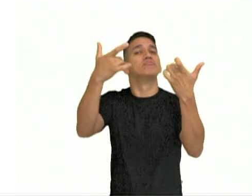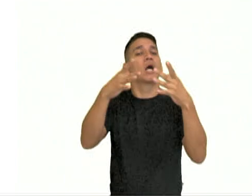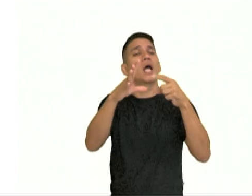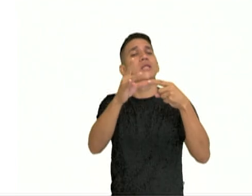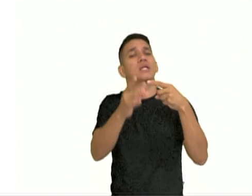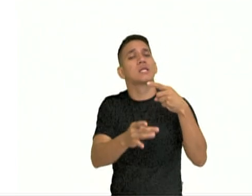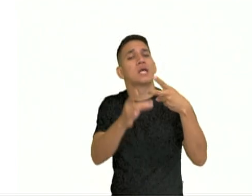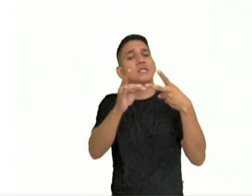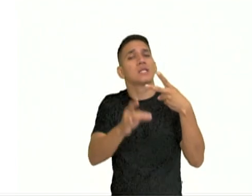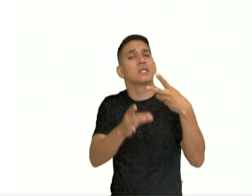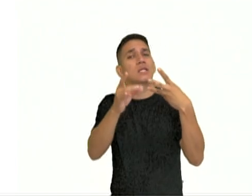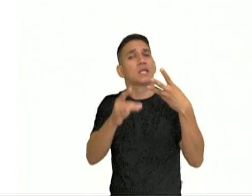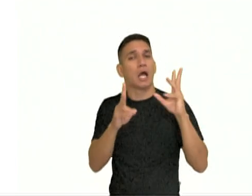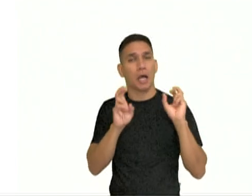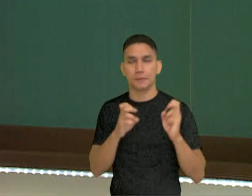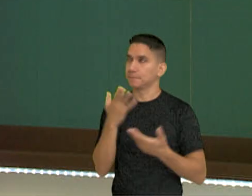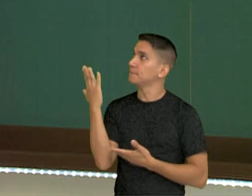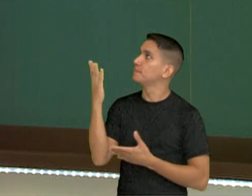Vou voltar aqui, ó.